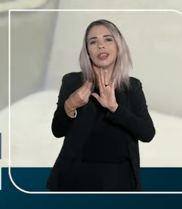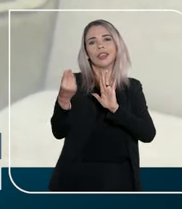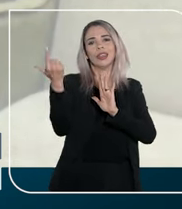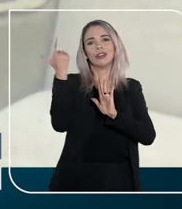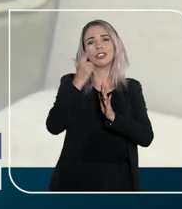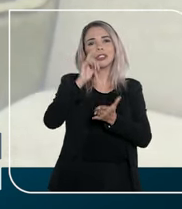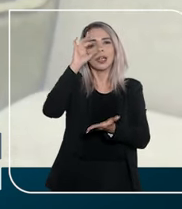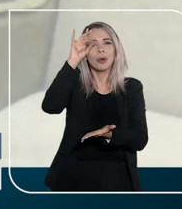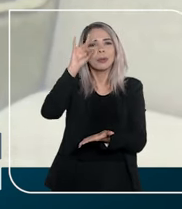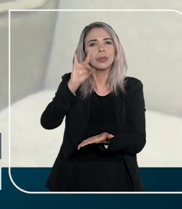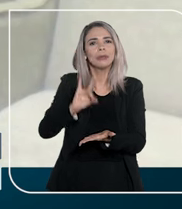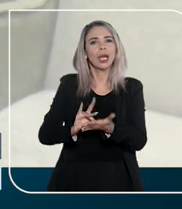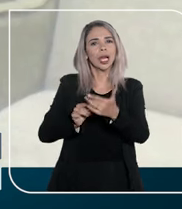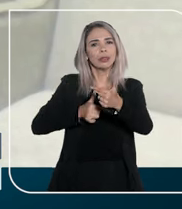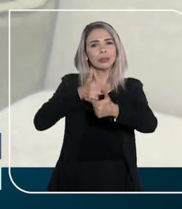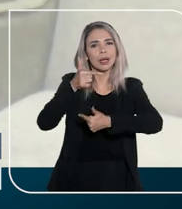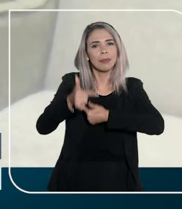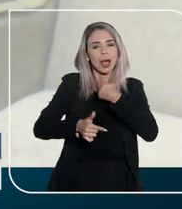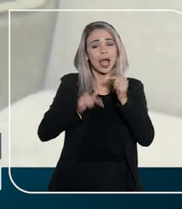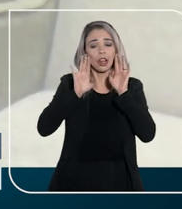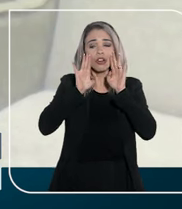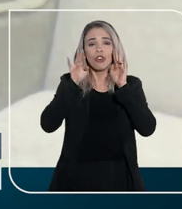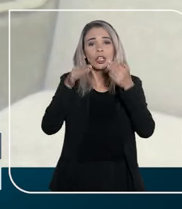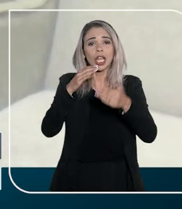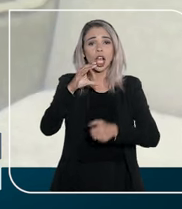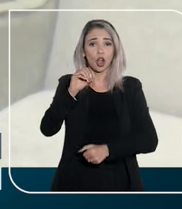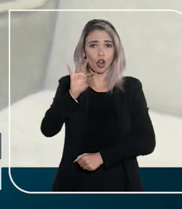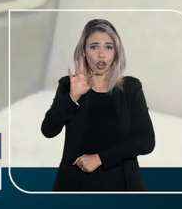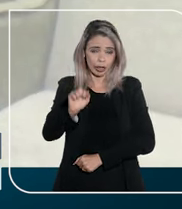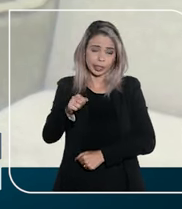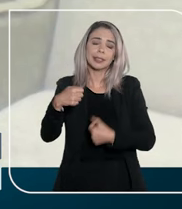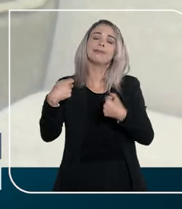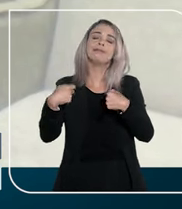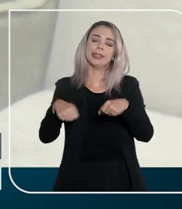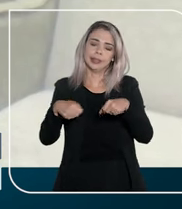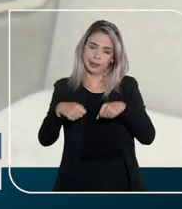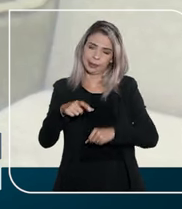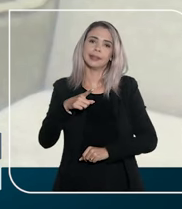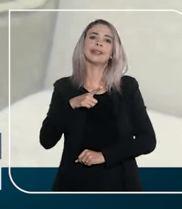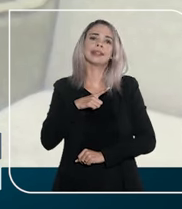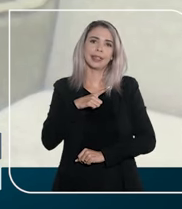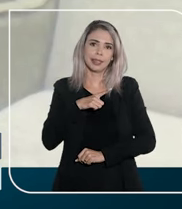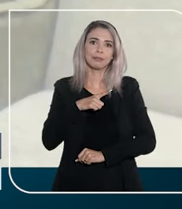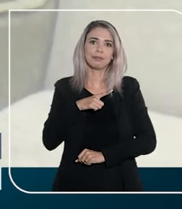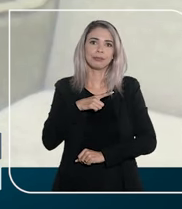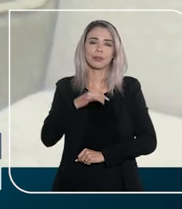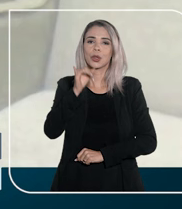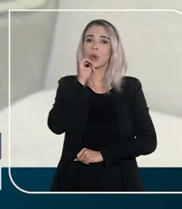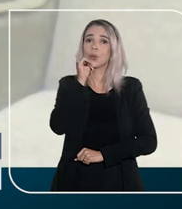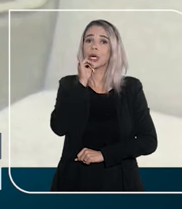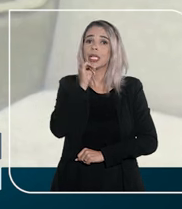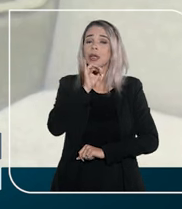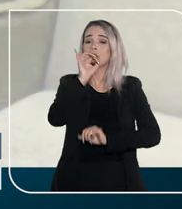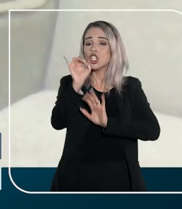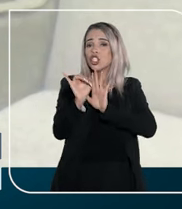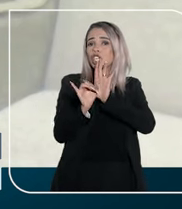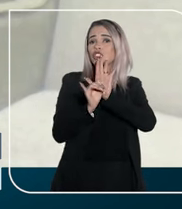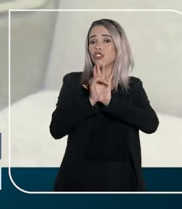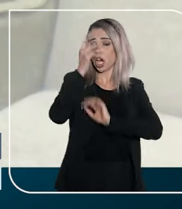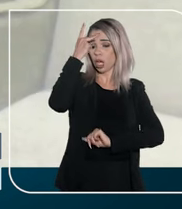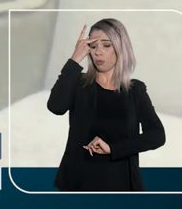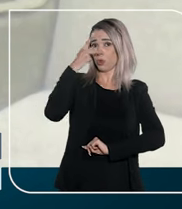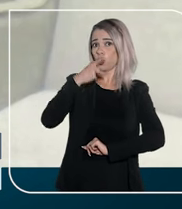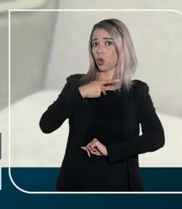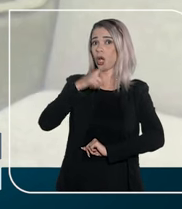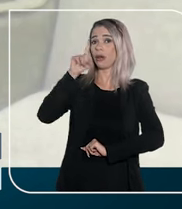de operacionalização das cotas, isso também é uma necessidade que se faz presente. A questão da autodeclaração, da